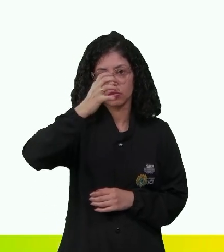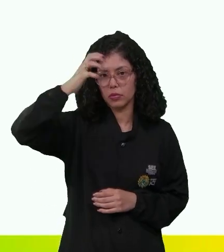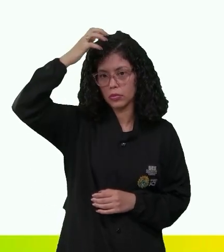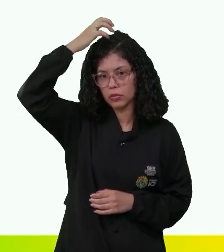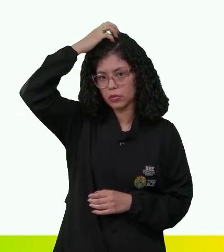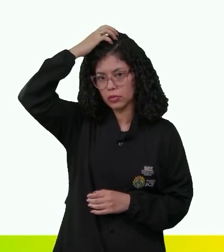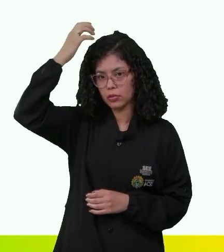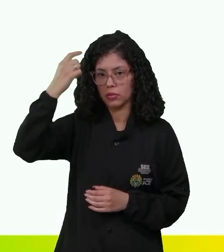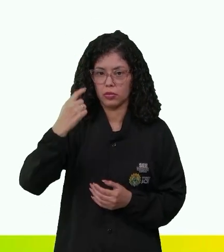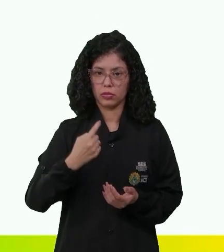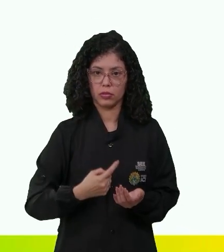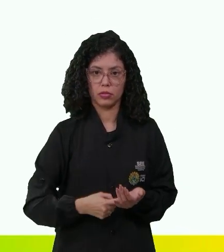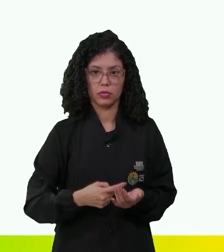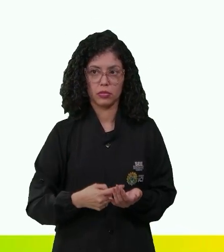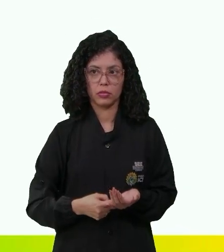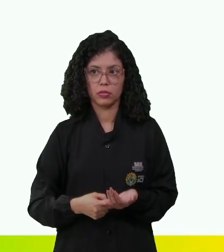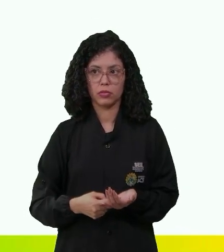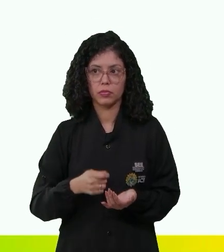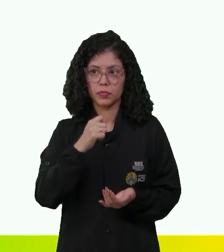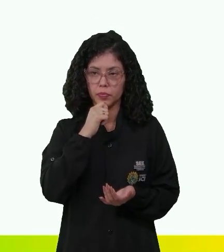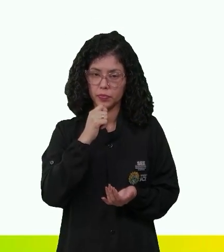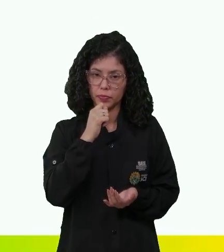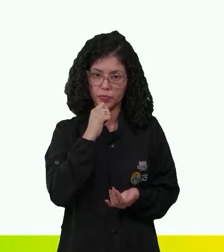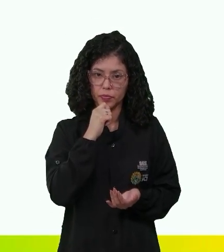como marca